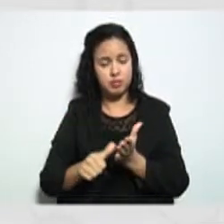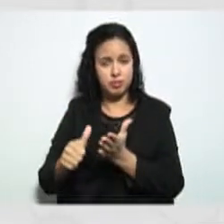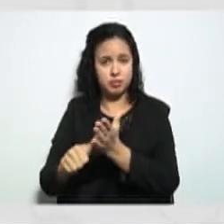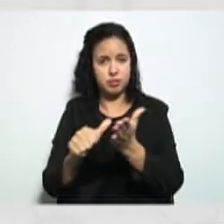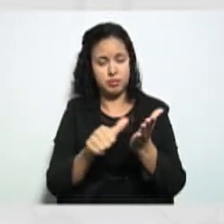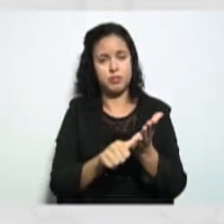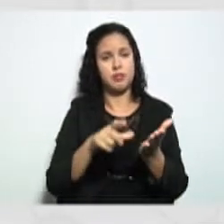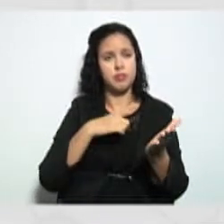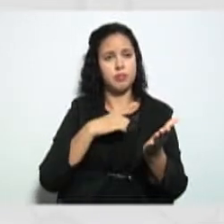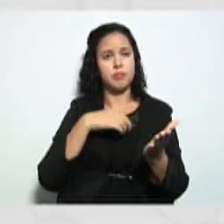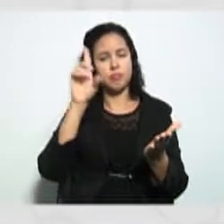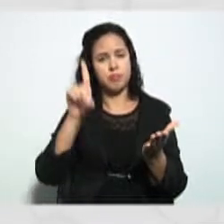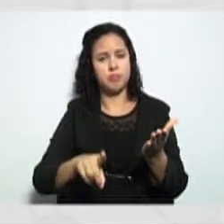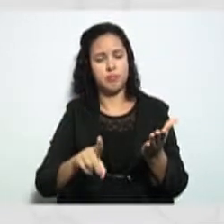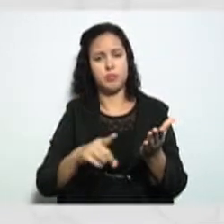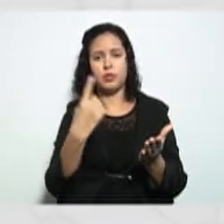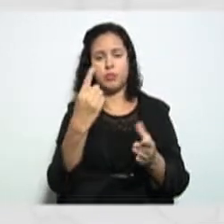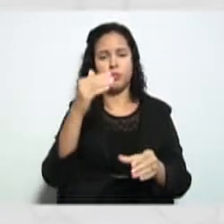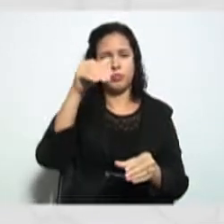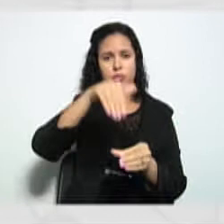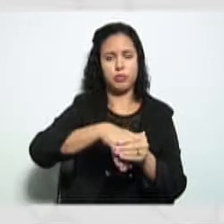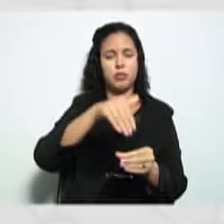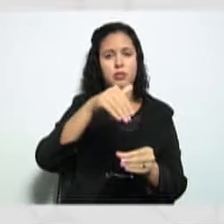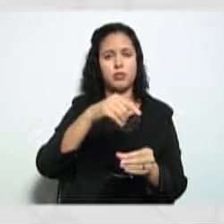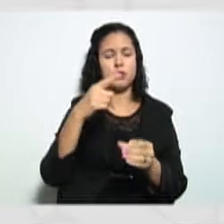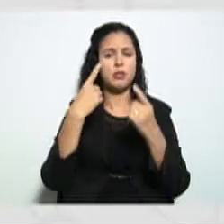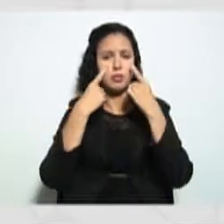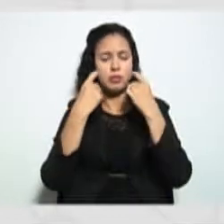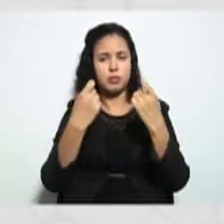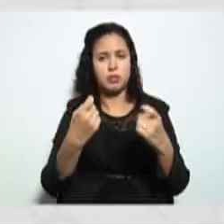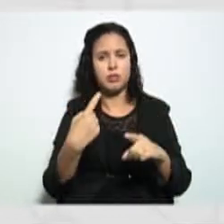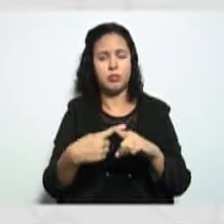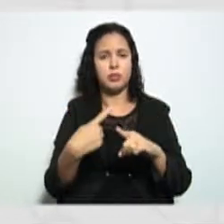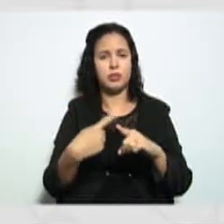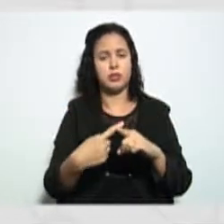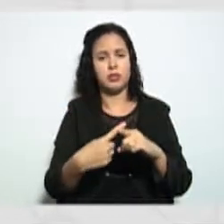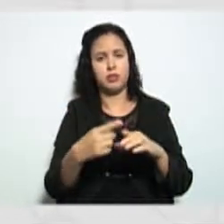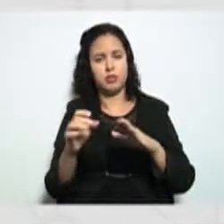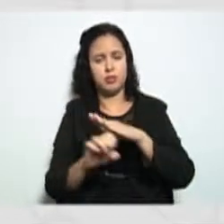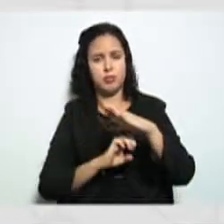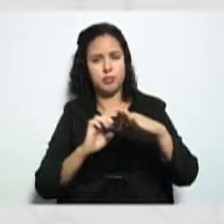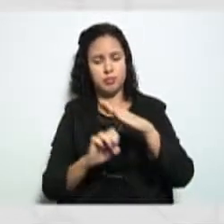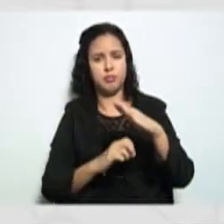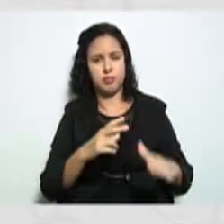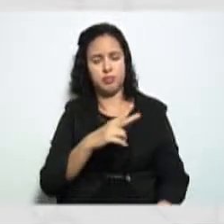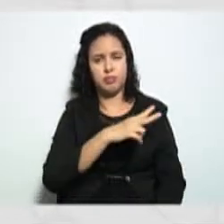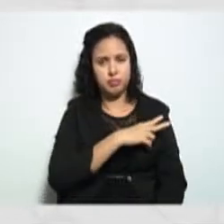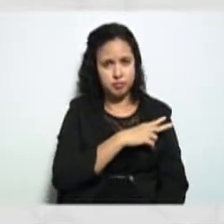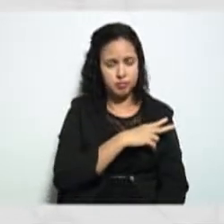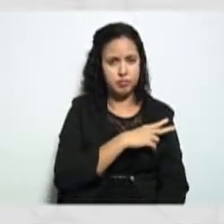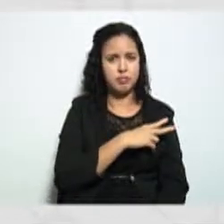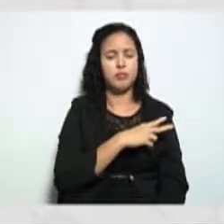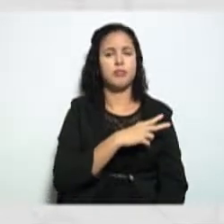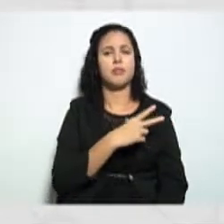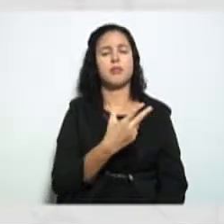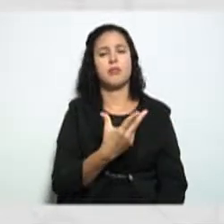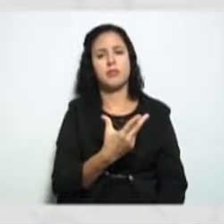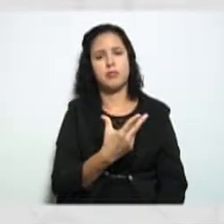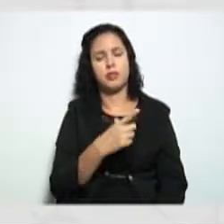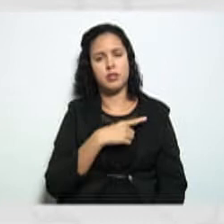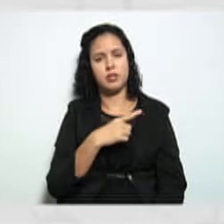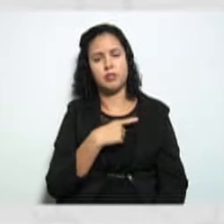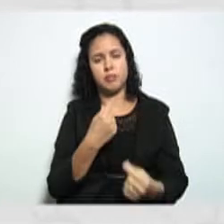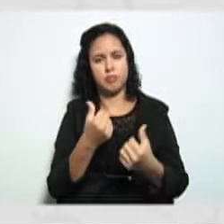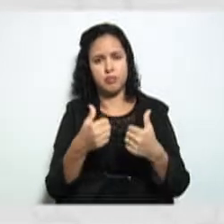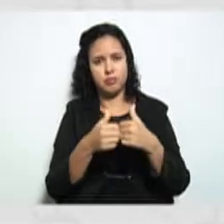muito interessante, porque se você comparar, por exemplo, com as empresas de sociedade anônima, SA, as que têm capital aberto em